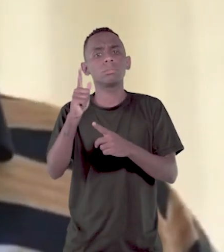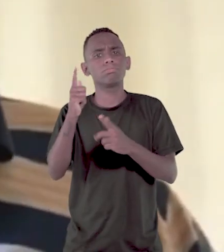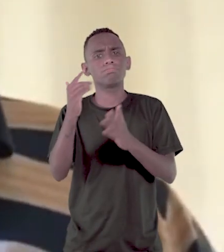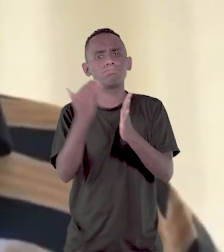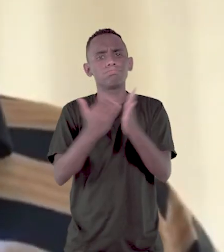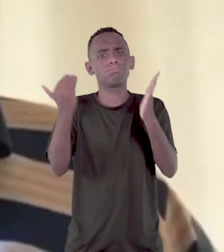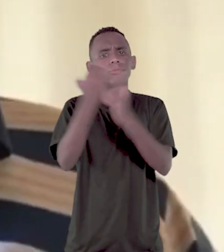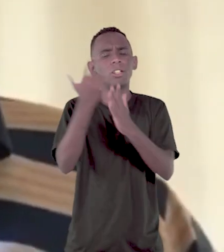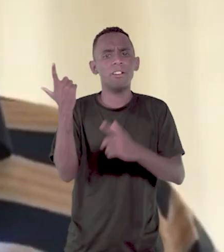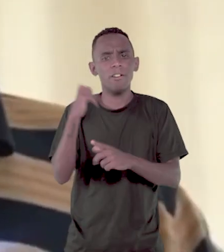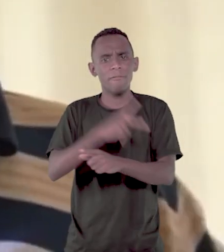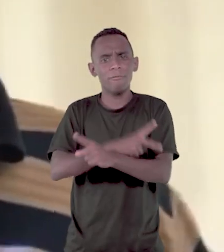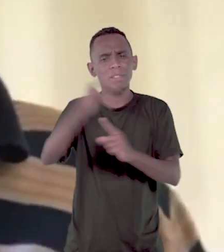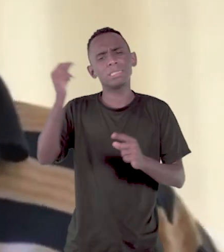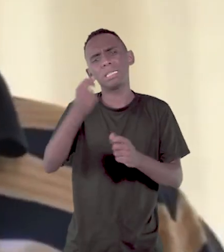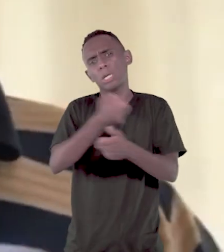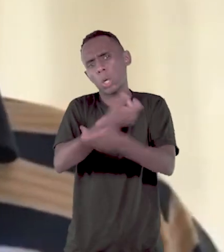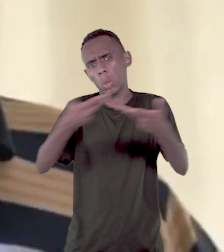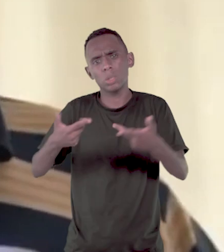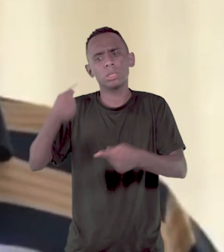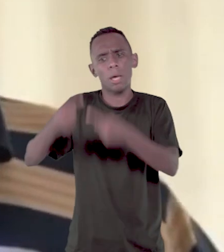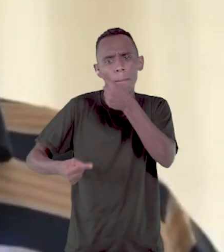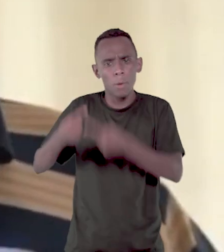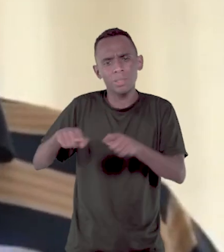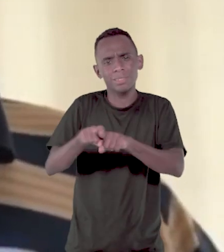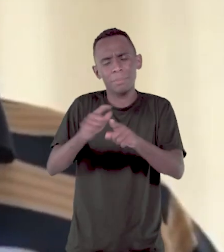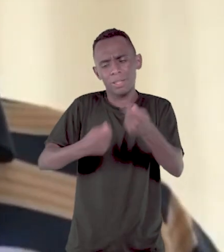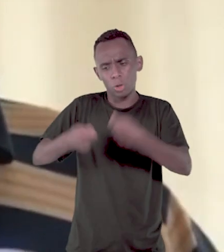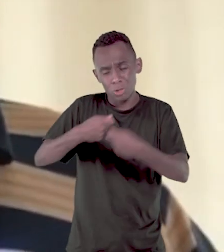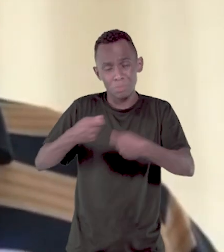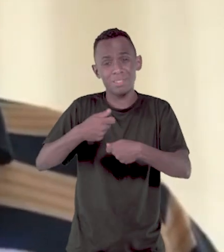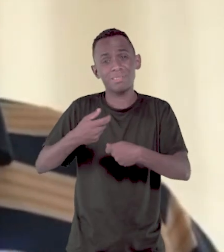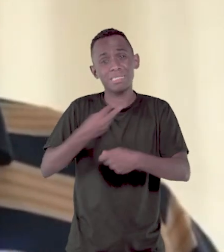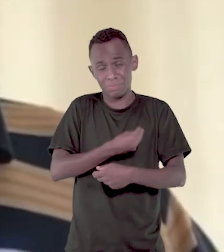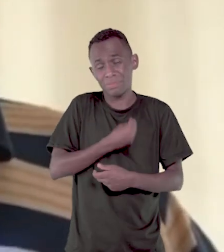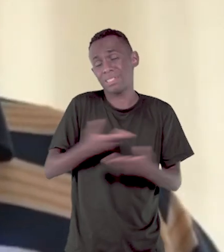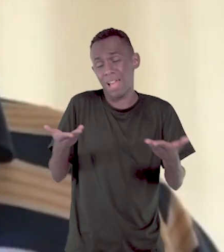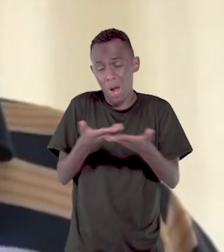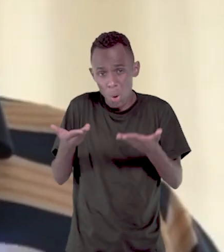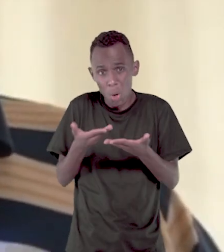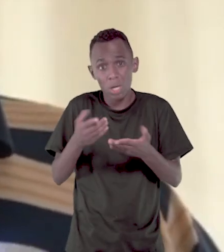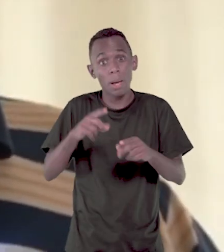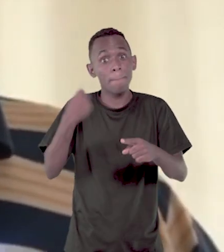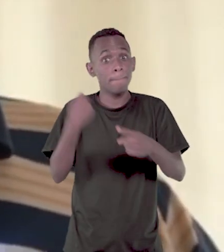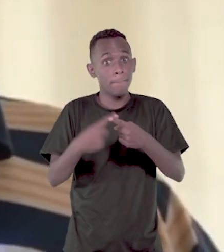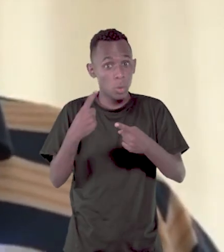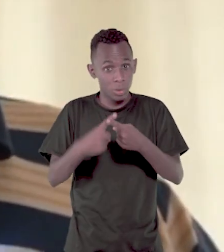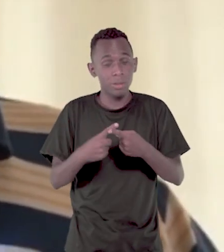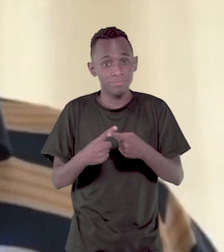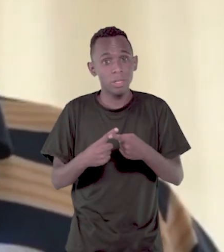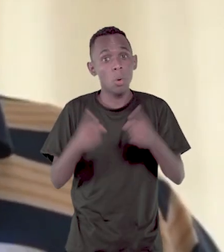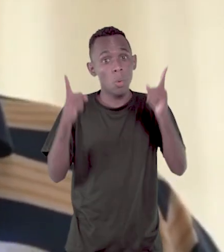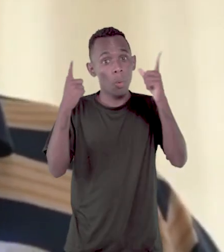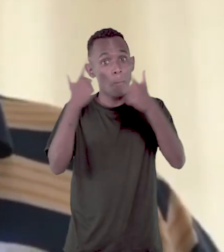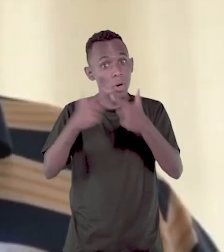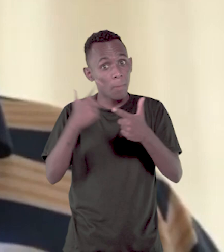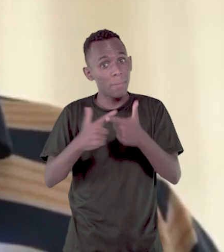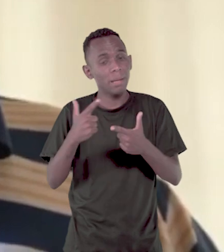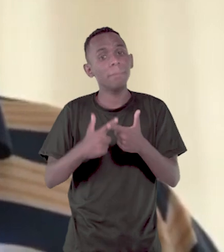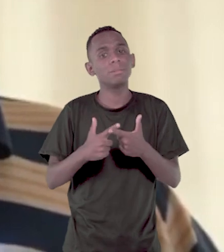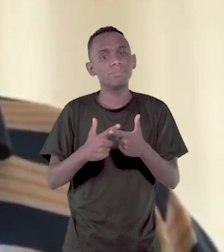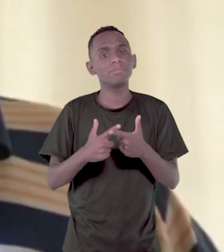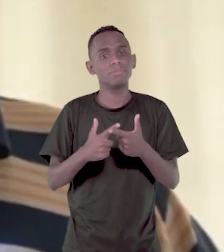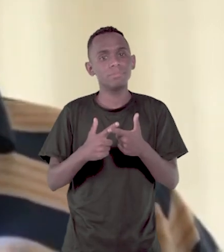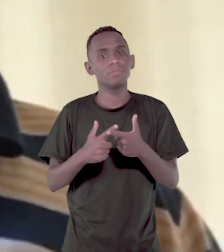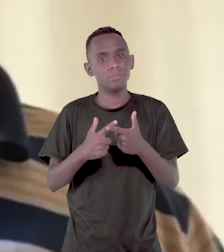superaremos, né, esses problemas político-econômicos que nós estamos vivenciando hoje, né? Porque isso